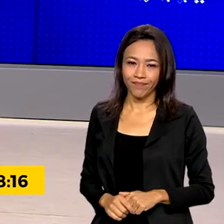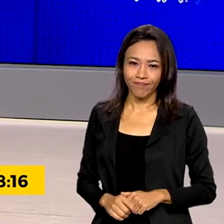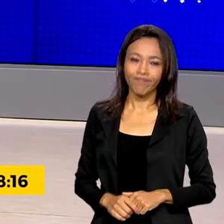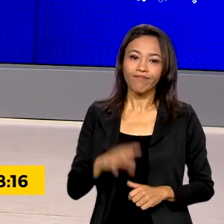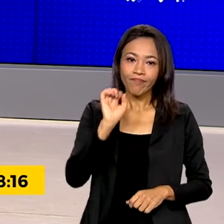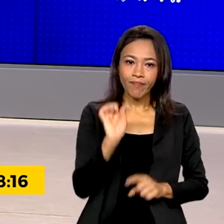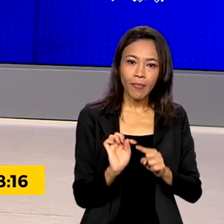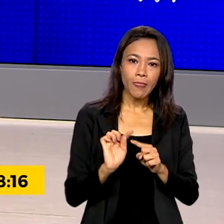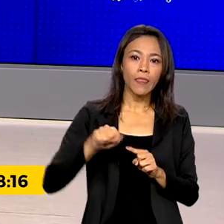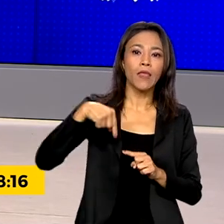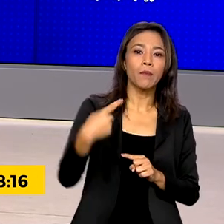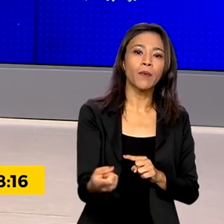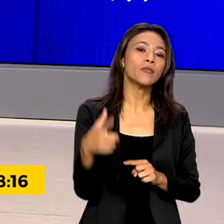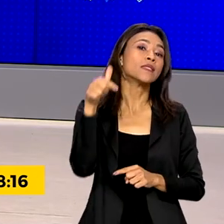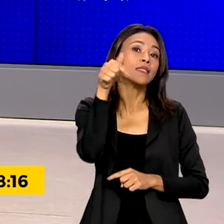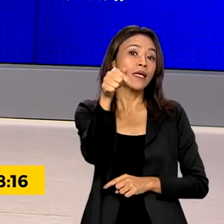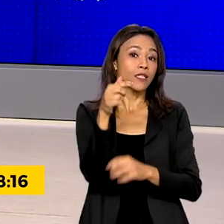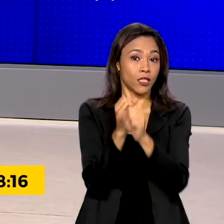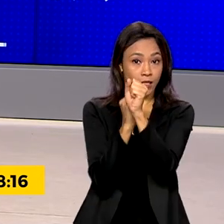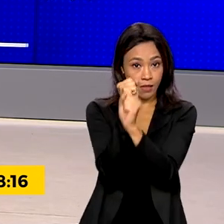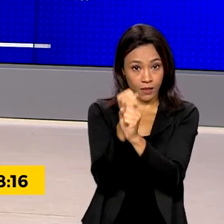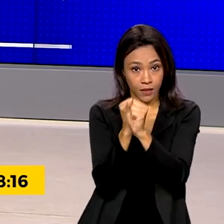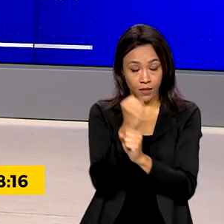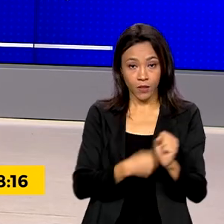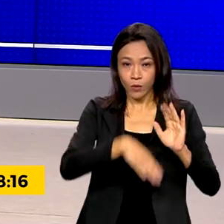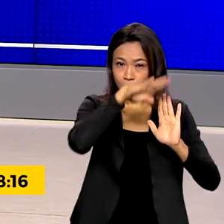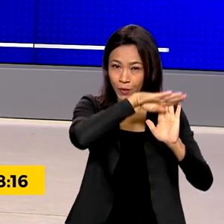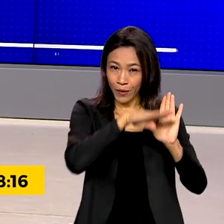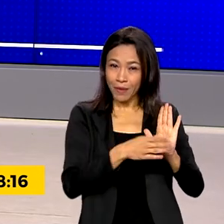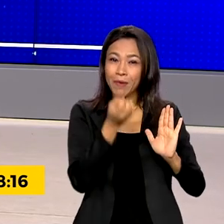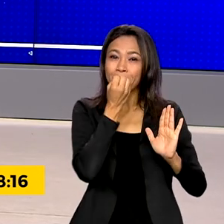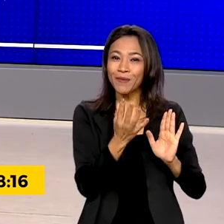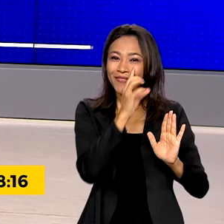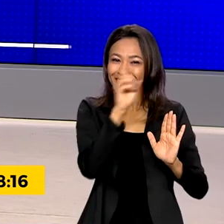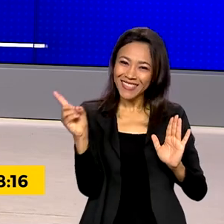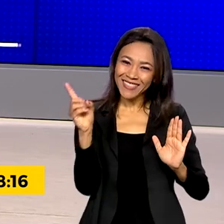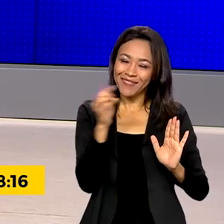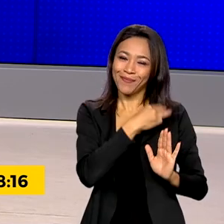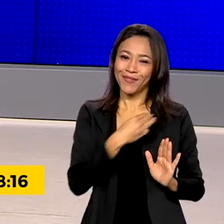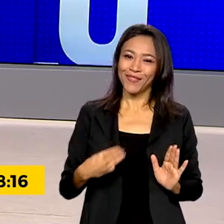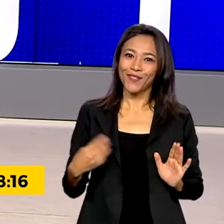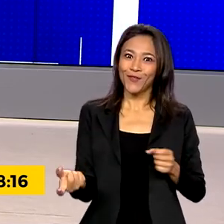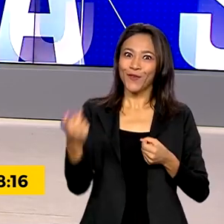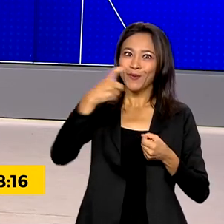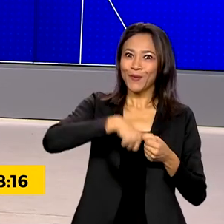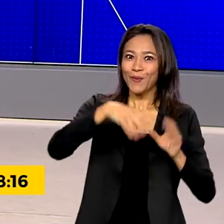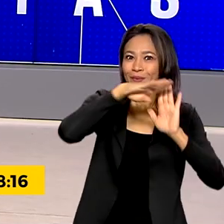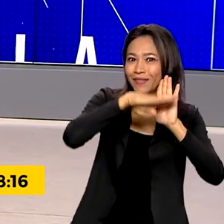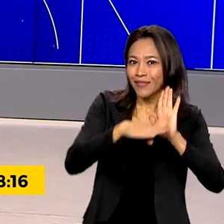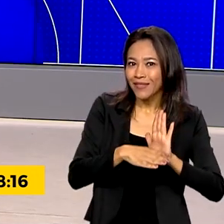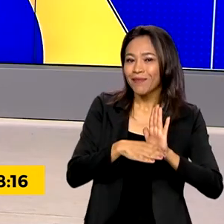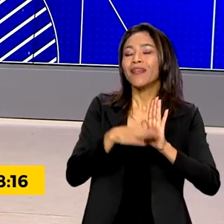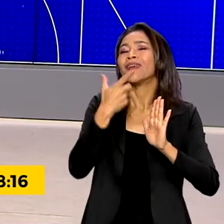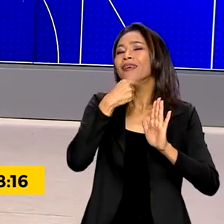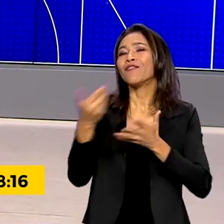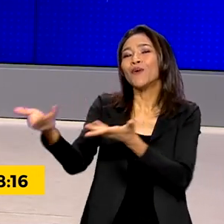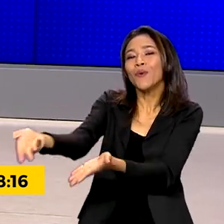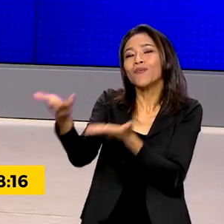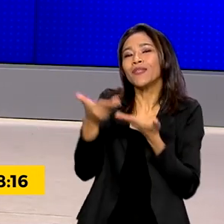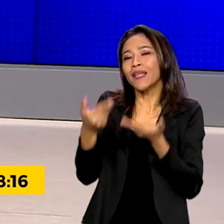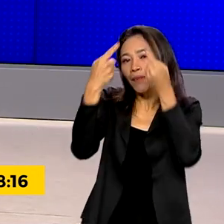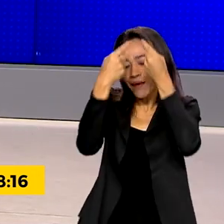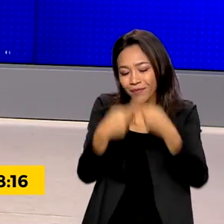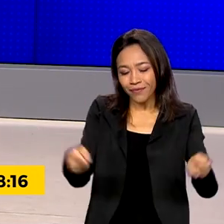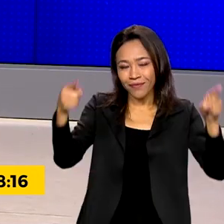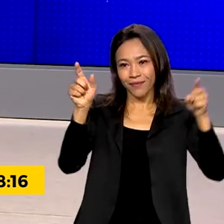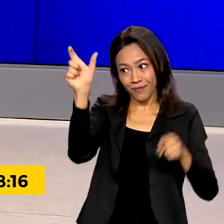Depois de mais de 7 anos, o programa Bom Dia Ministro está de volta. E a convidada para a reestreia foi Nízia